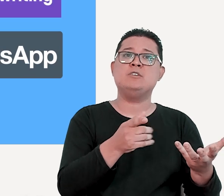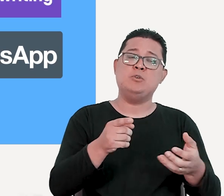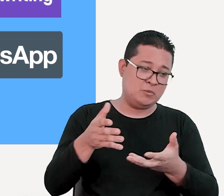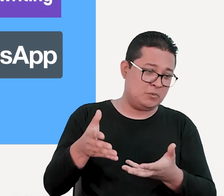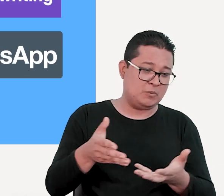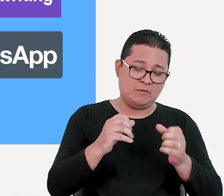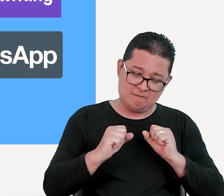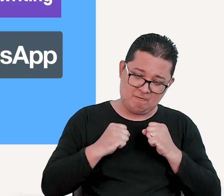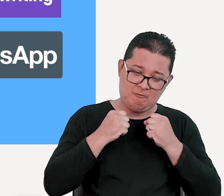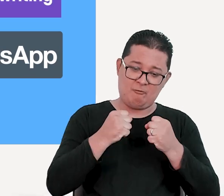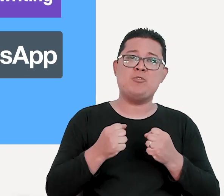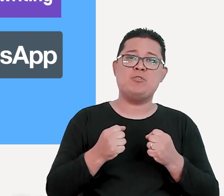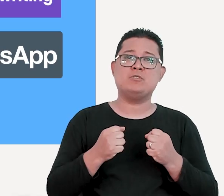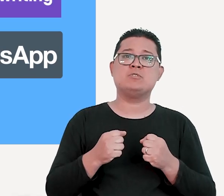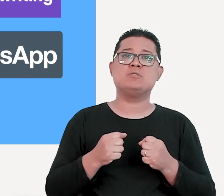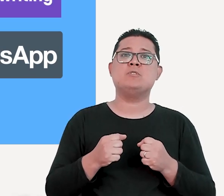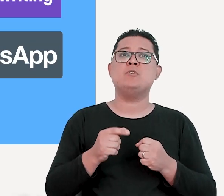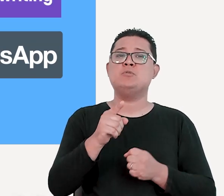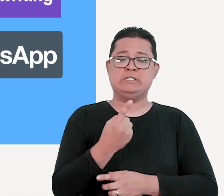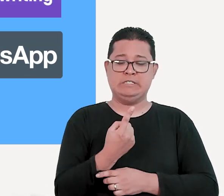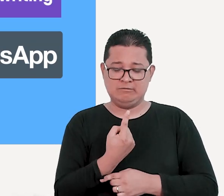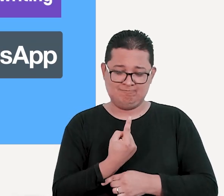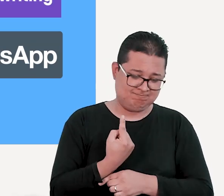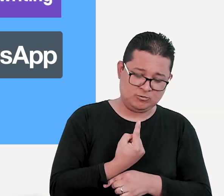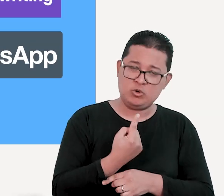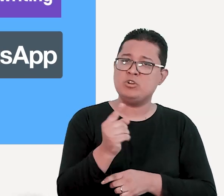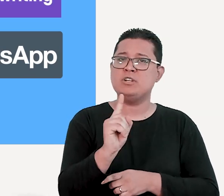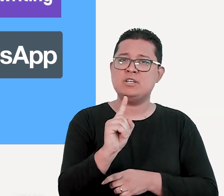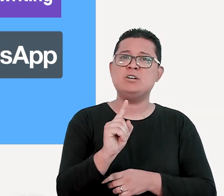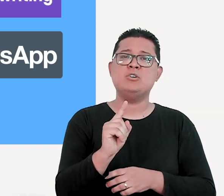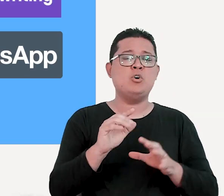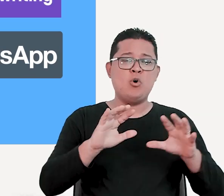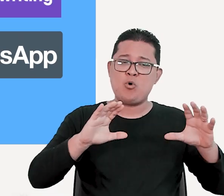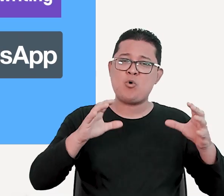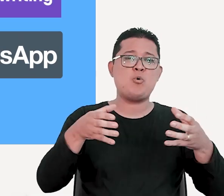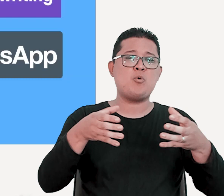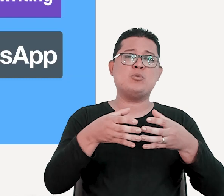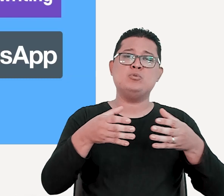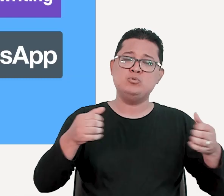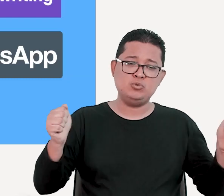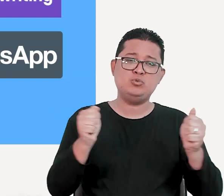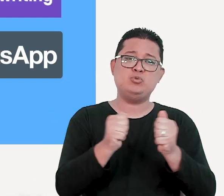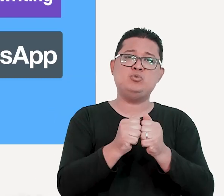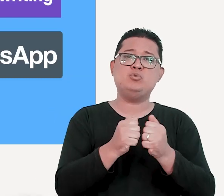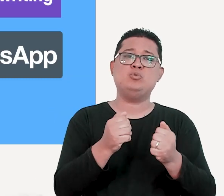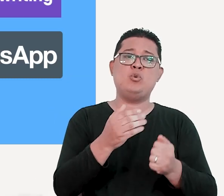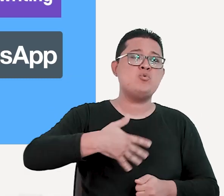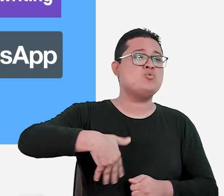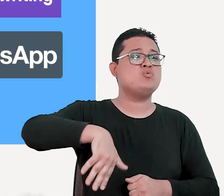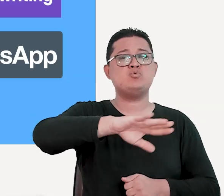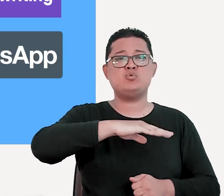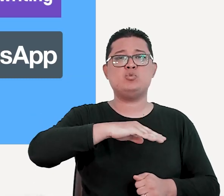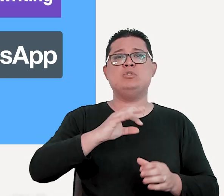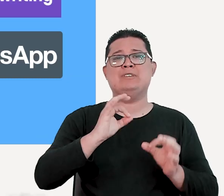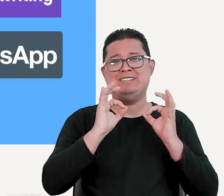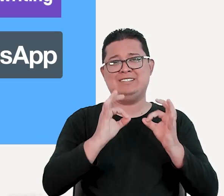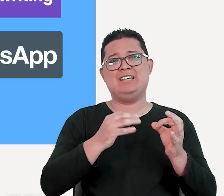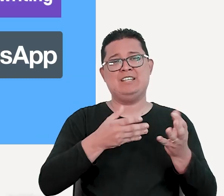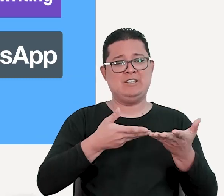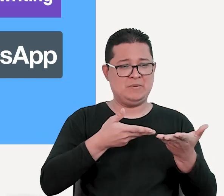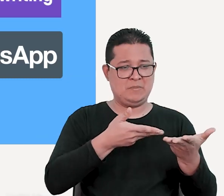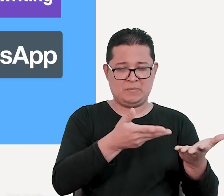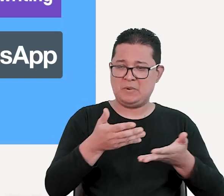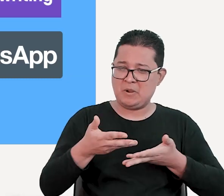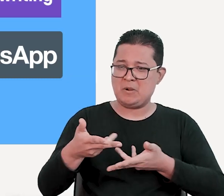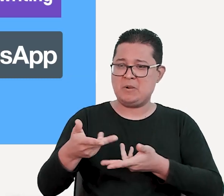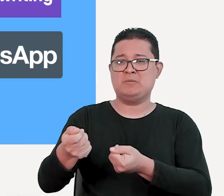busca, sempre tem alguém para estender a mão, é uma comunidade muito aberta, muito receptiva, recomendo para todo mundo fazer isso, mesmo